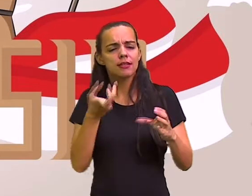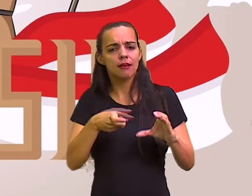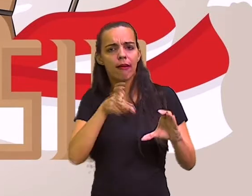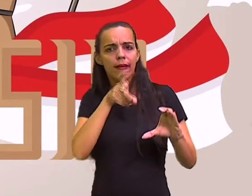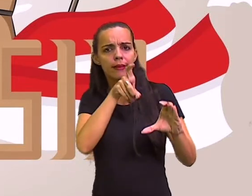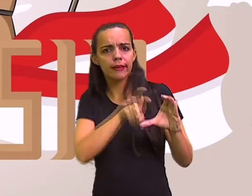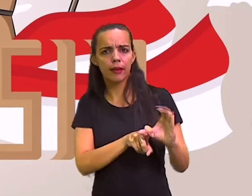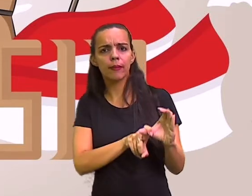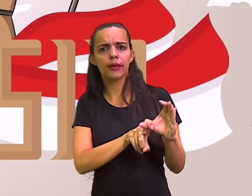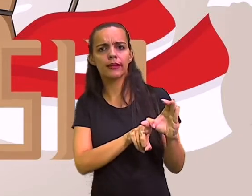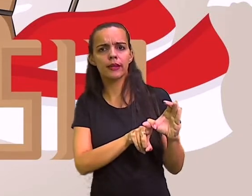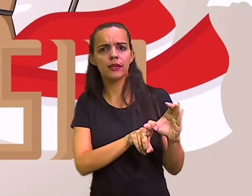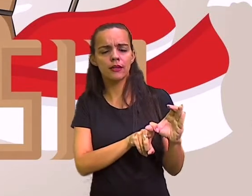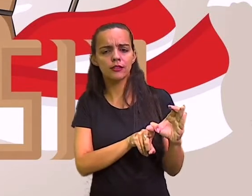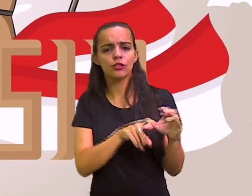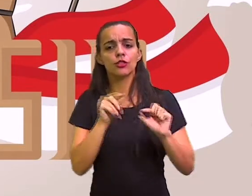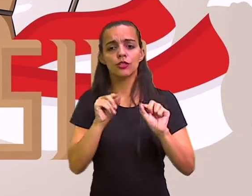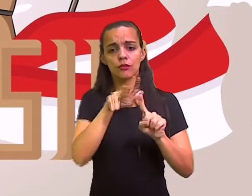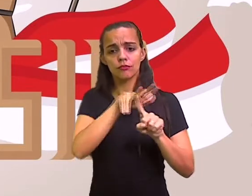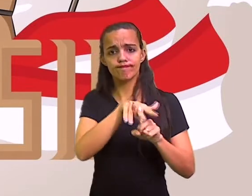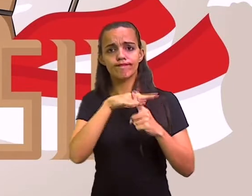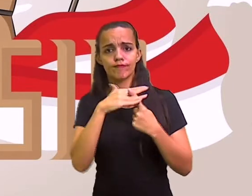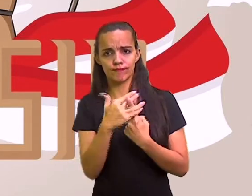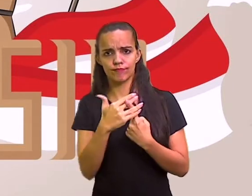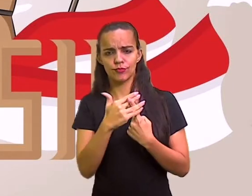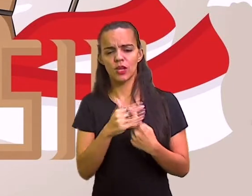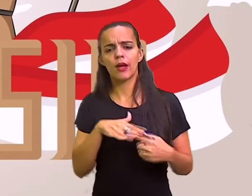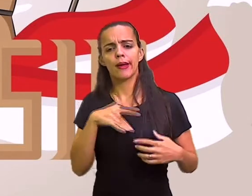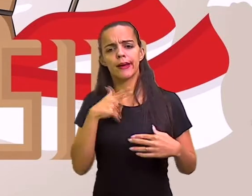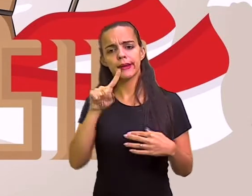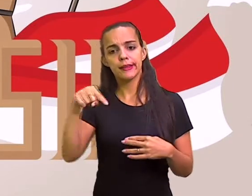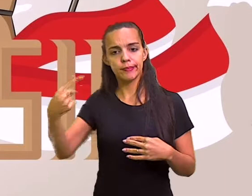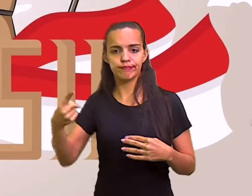União Soviética e depois da China.